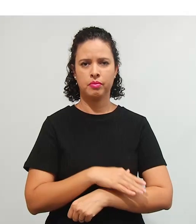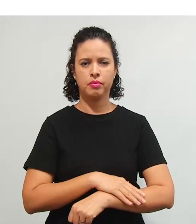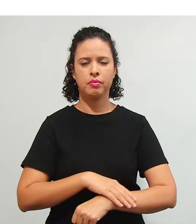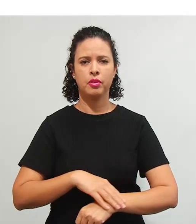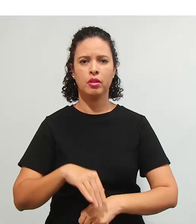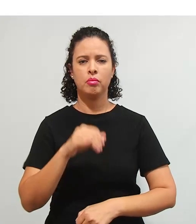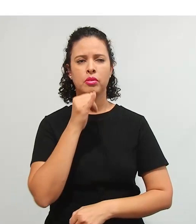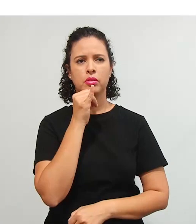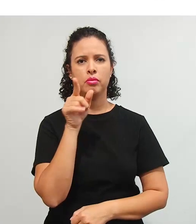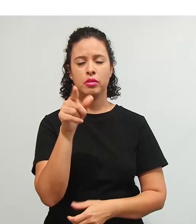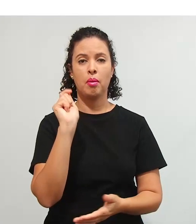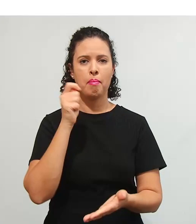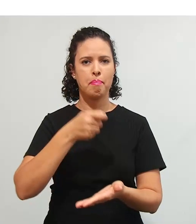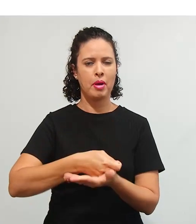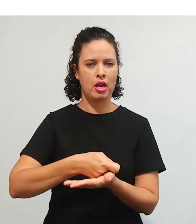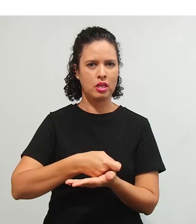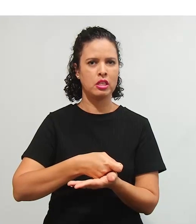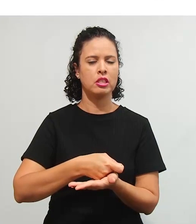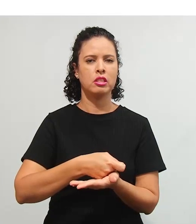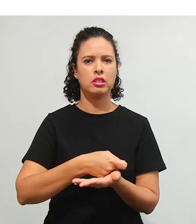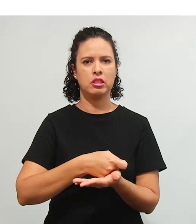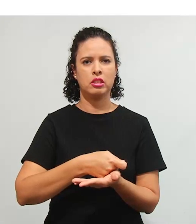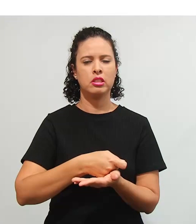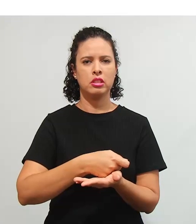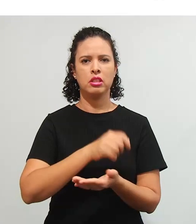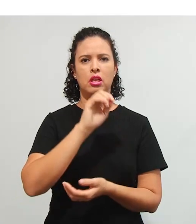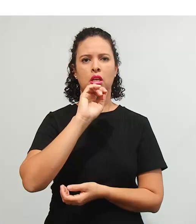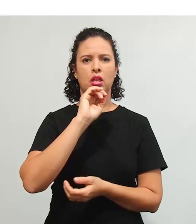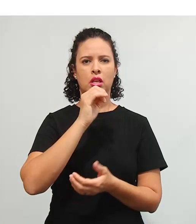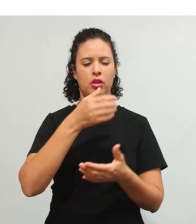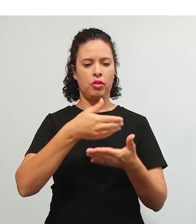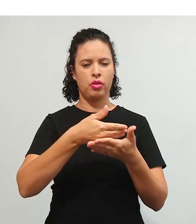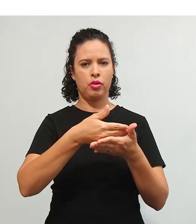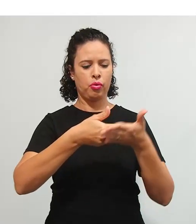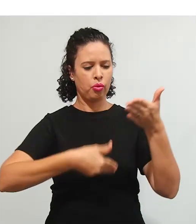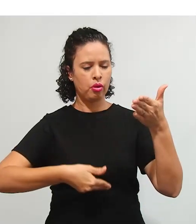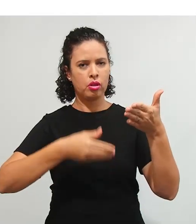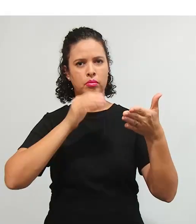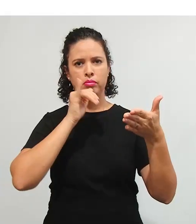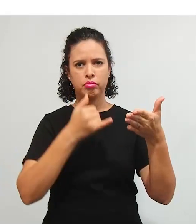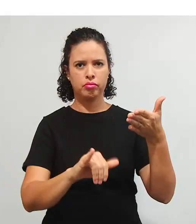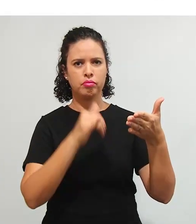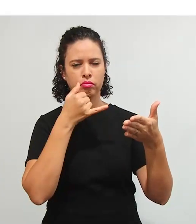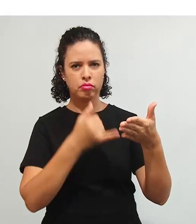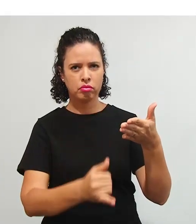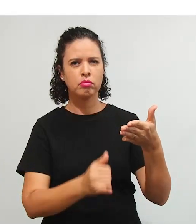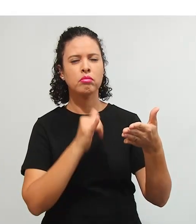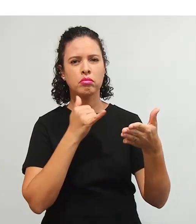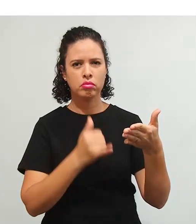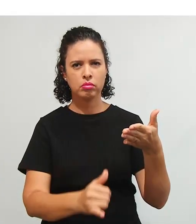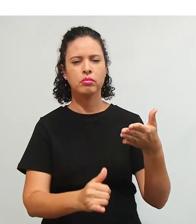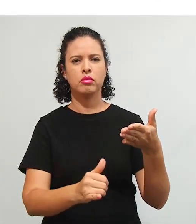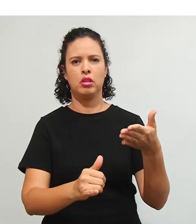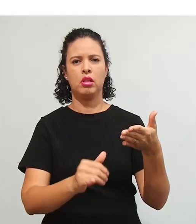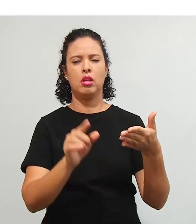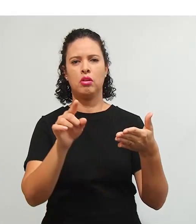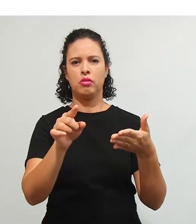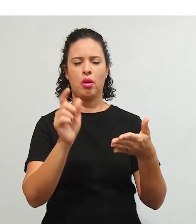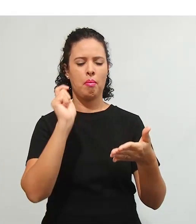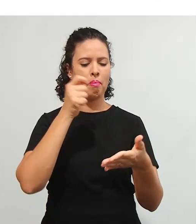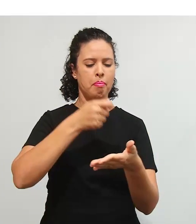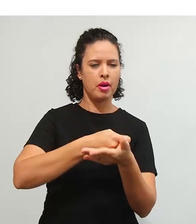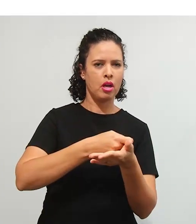contribuição que você paga lá na conta de energia, é uma receita corrente que é recolhida para o município